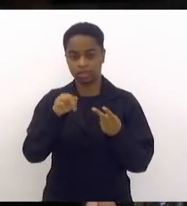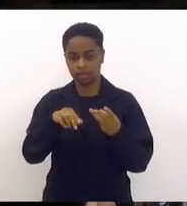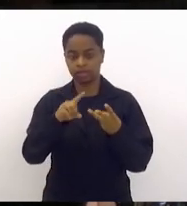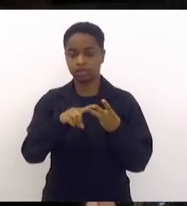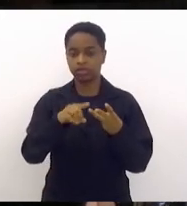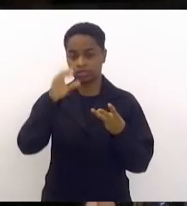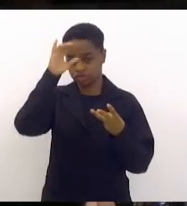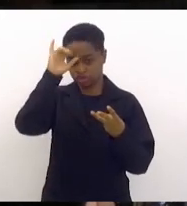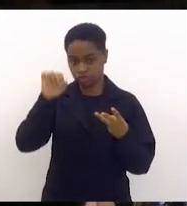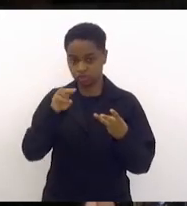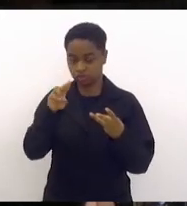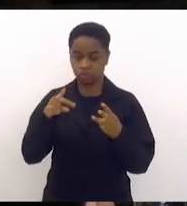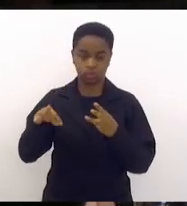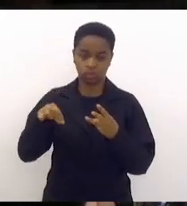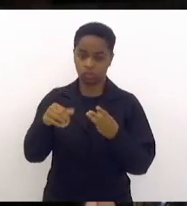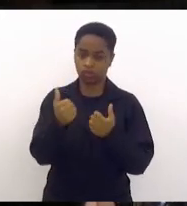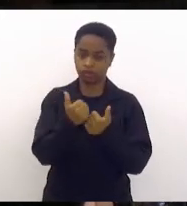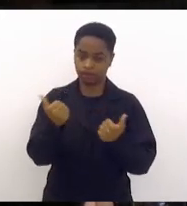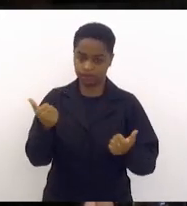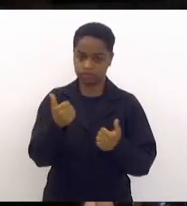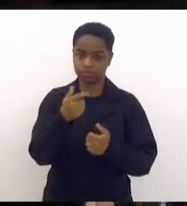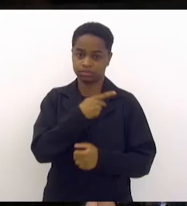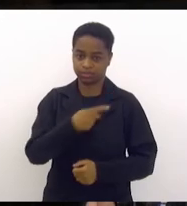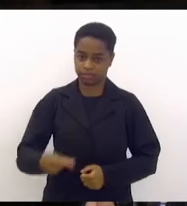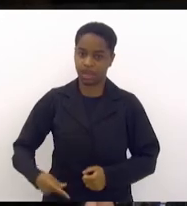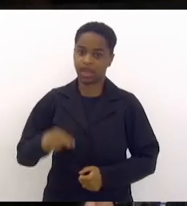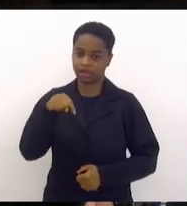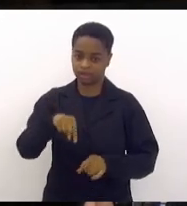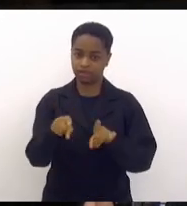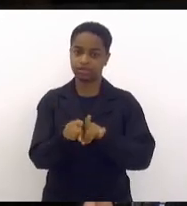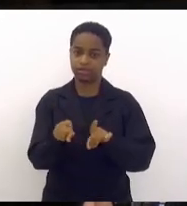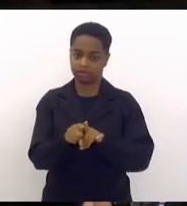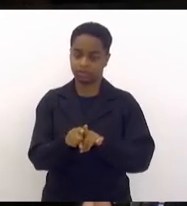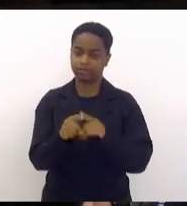vice-presidentes também desta casa